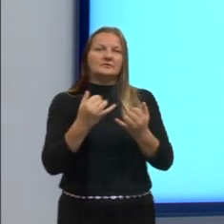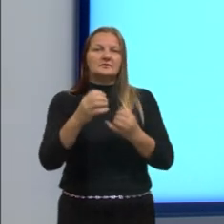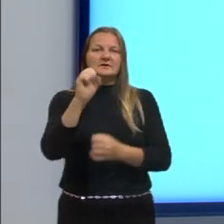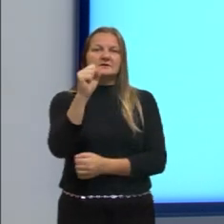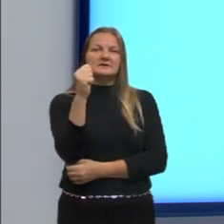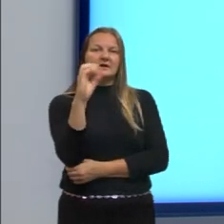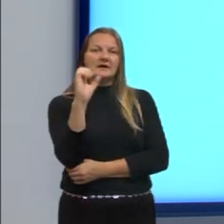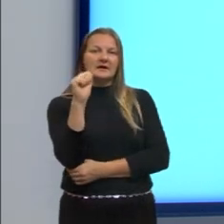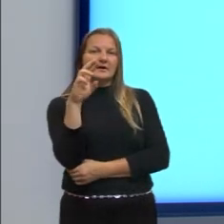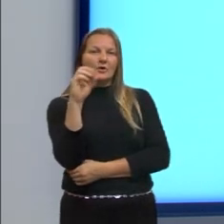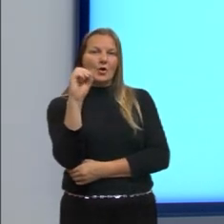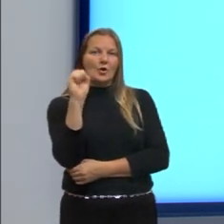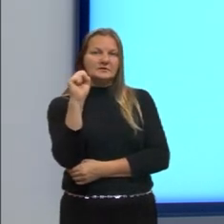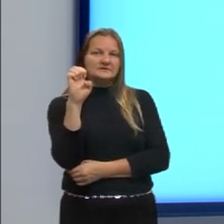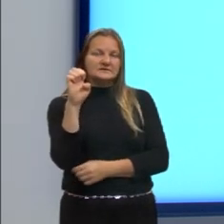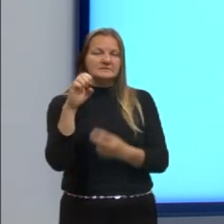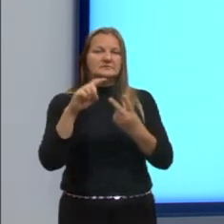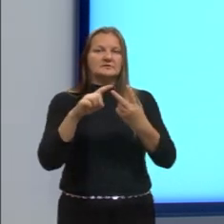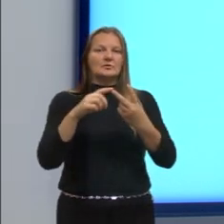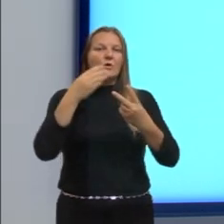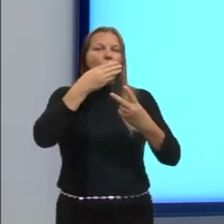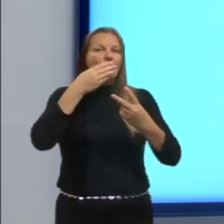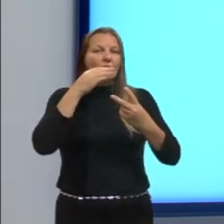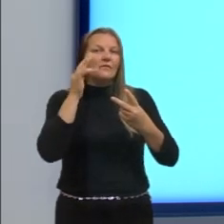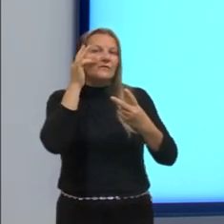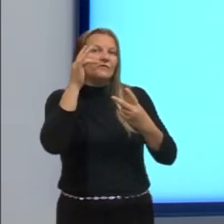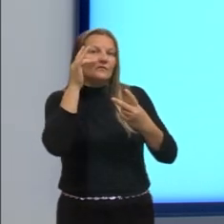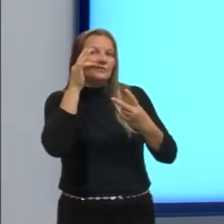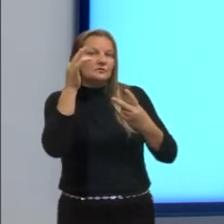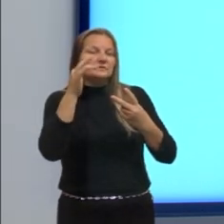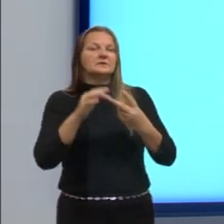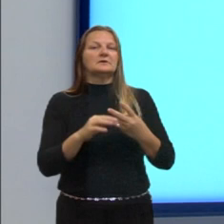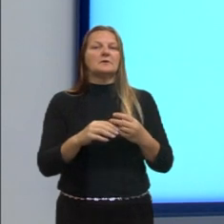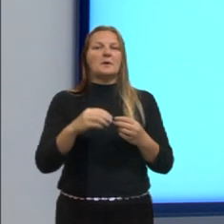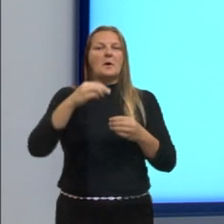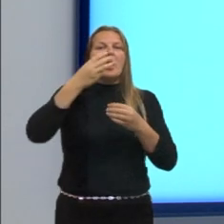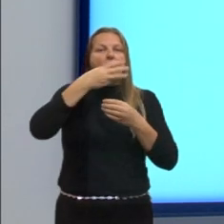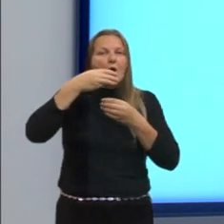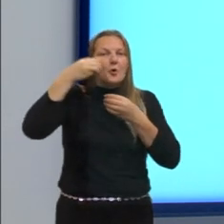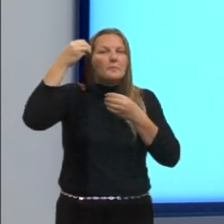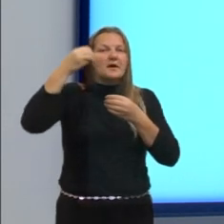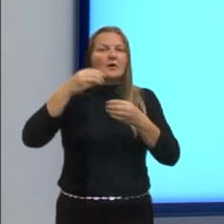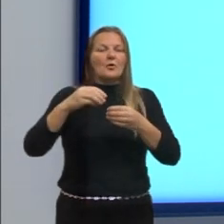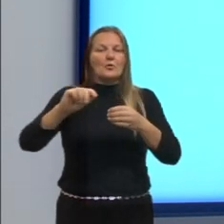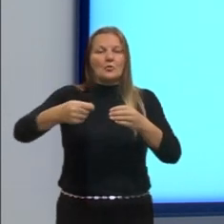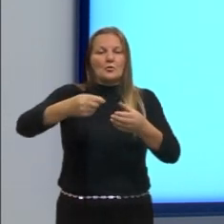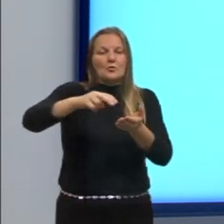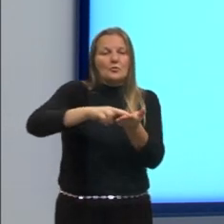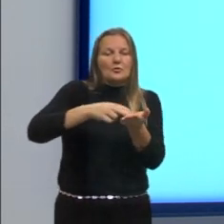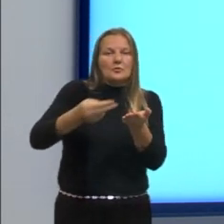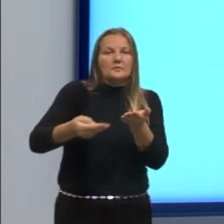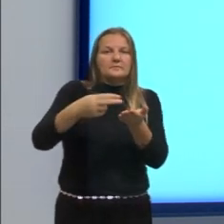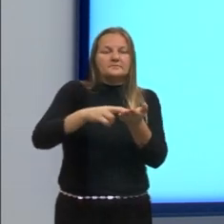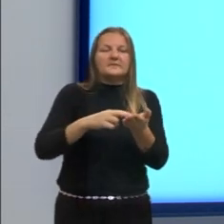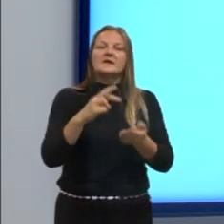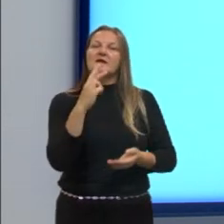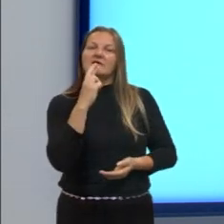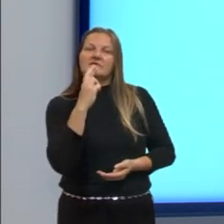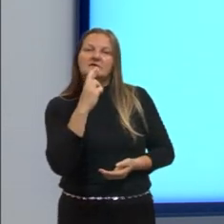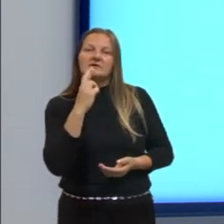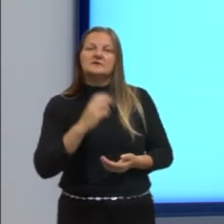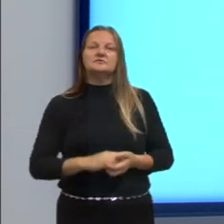sacarose que está presente açúcar estão presentes nas frutas no Mel nas geleias nos refrigerantes